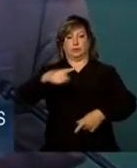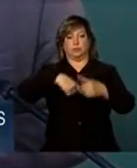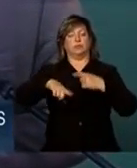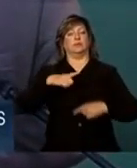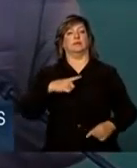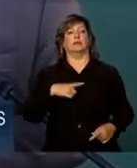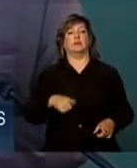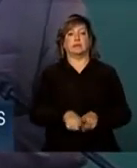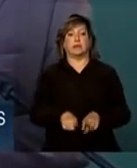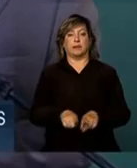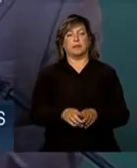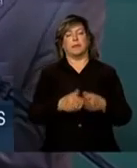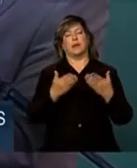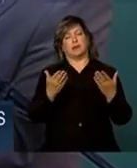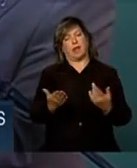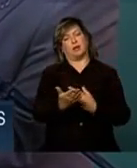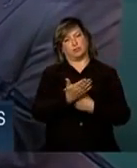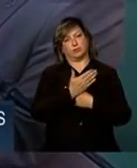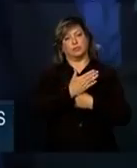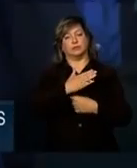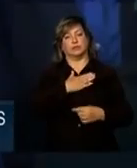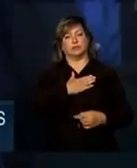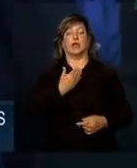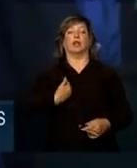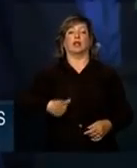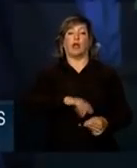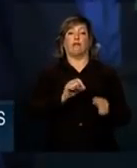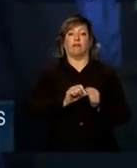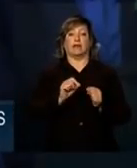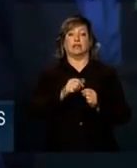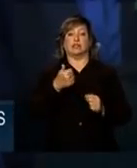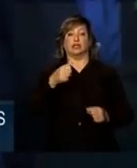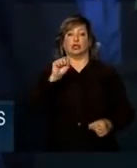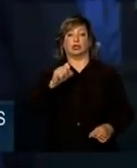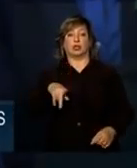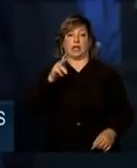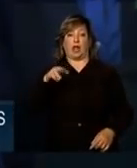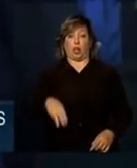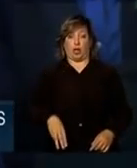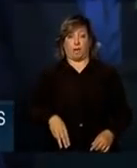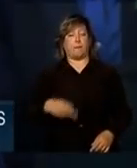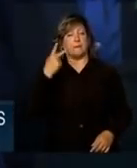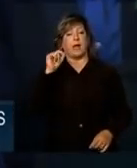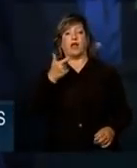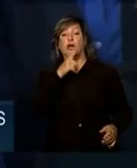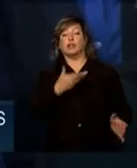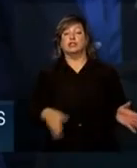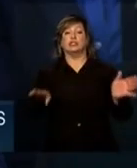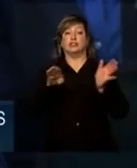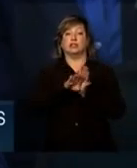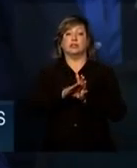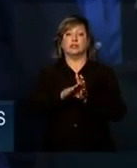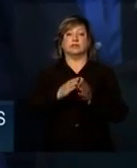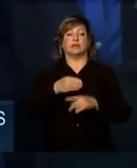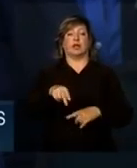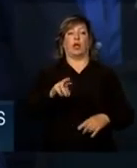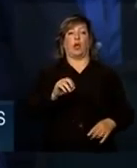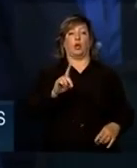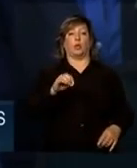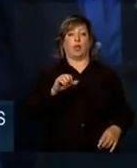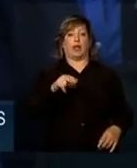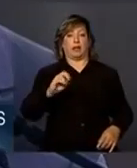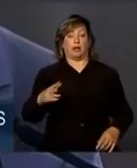senhora, me ajude, nós estamos fazendo 18 quilômetros para chegar na entrada do Rodoanel, de um lado e